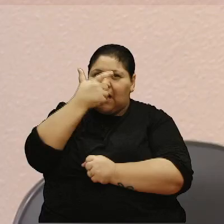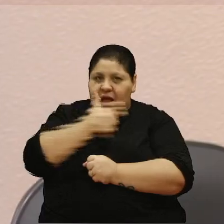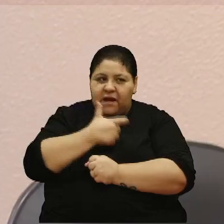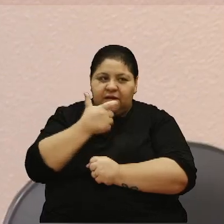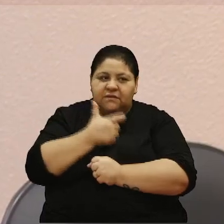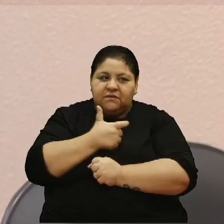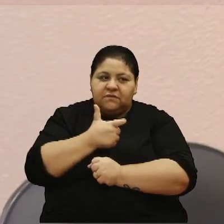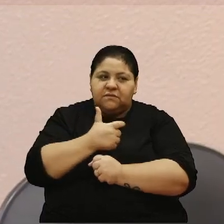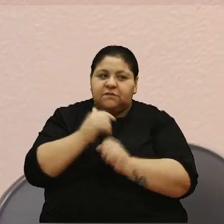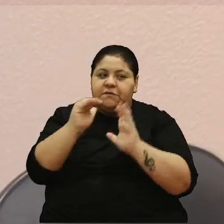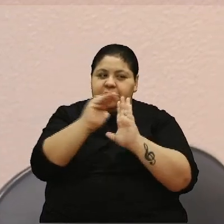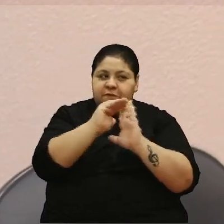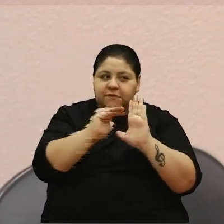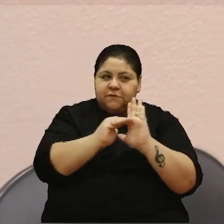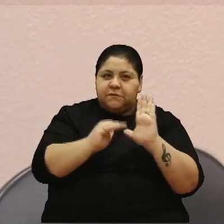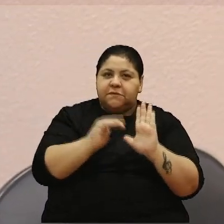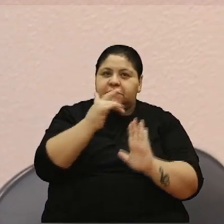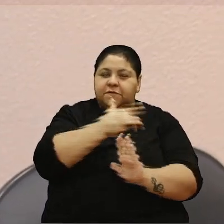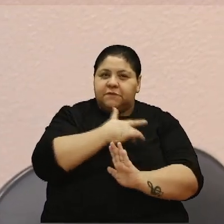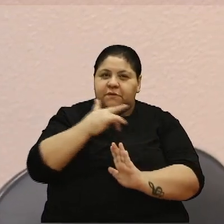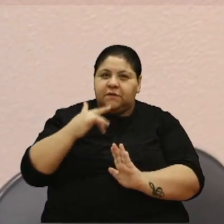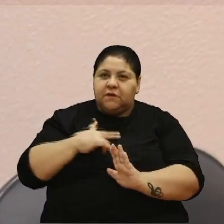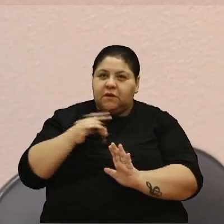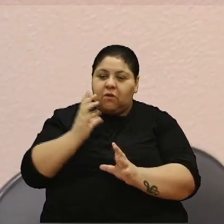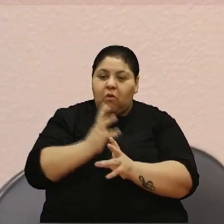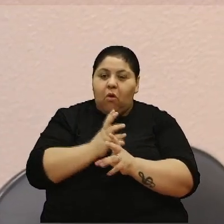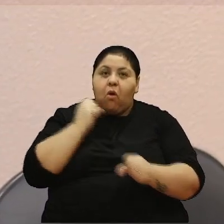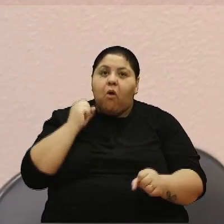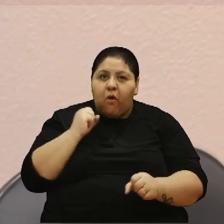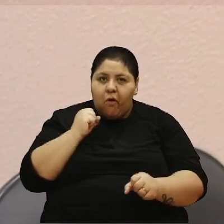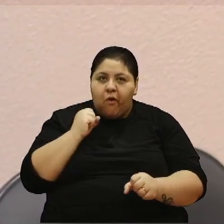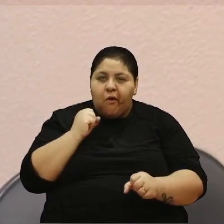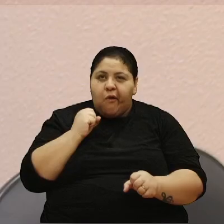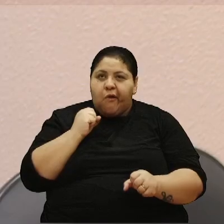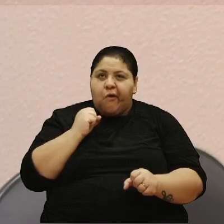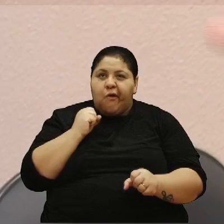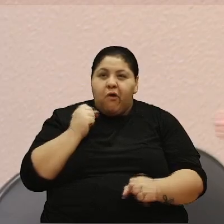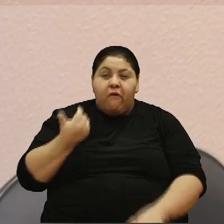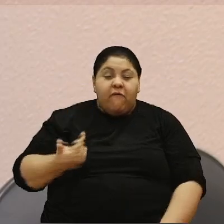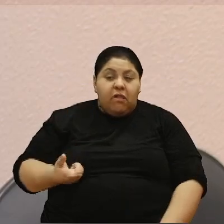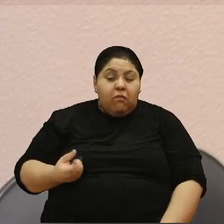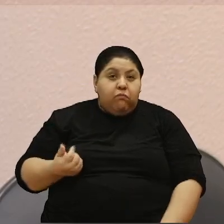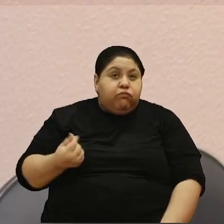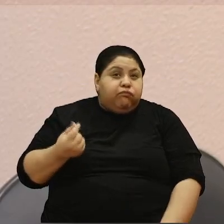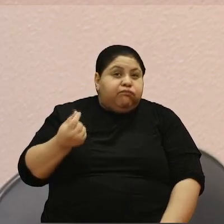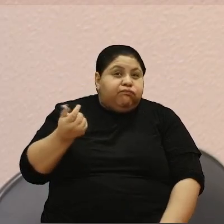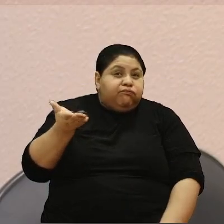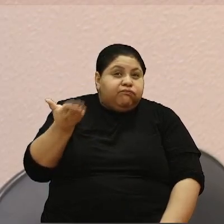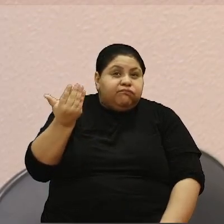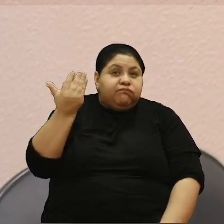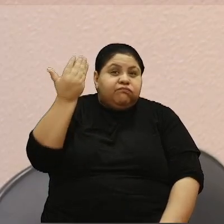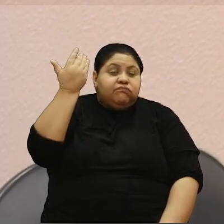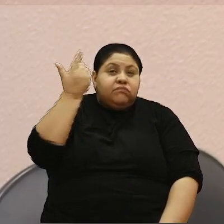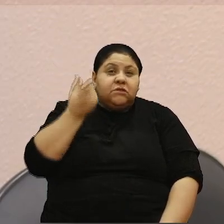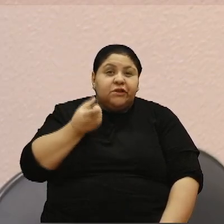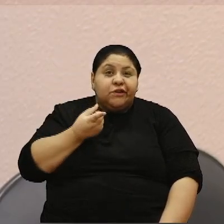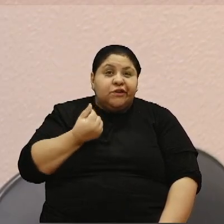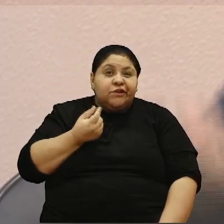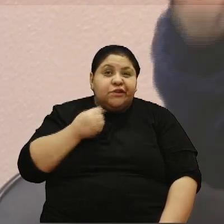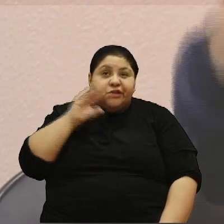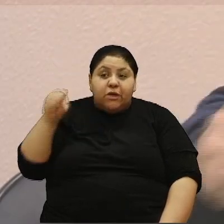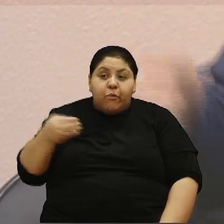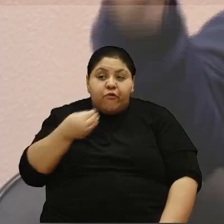os planos de saúde que lucram quantias estratosféricas de dinheiro nas costas das